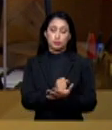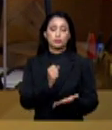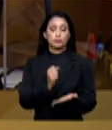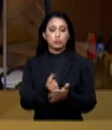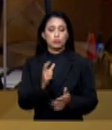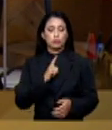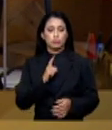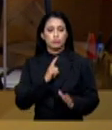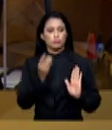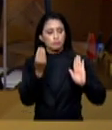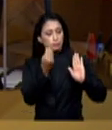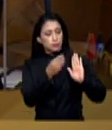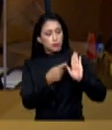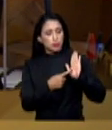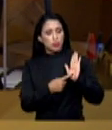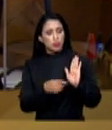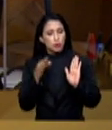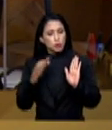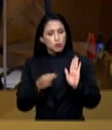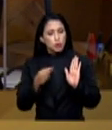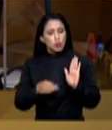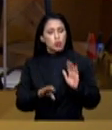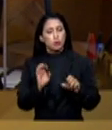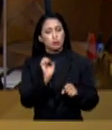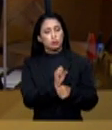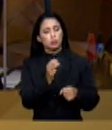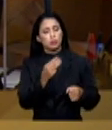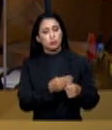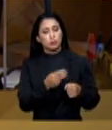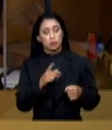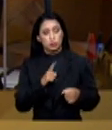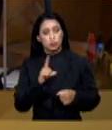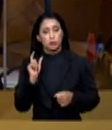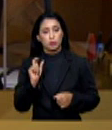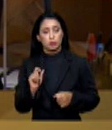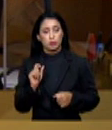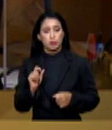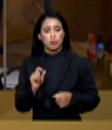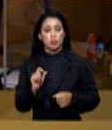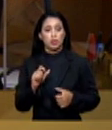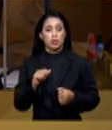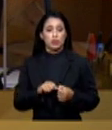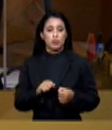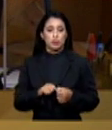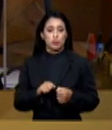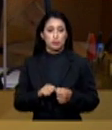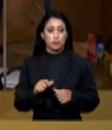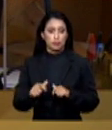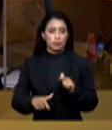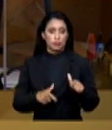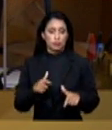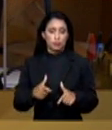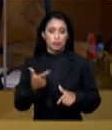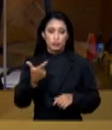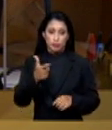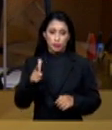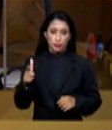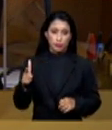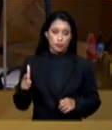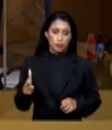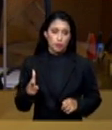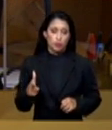jurídico que permite a um ente federativo transferir a execução de serviço público a outro ente